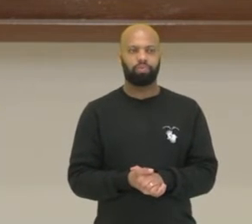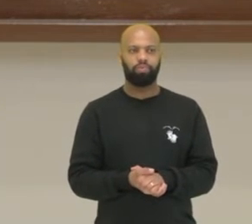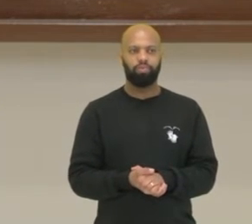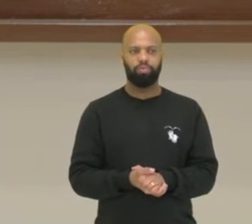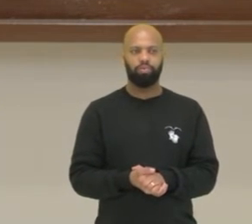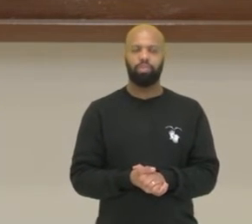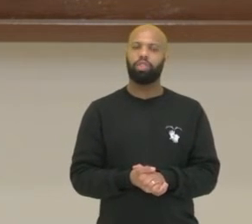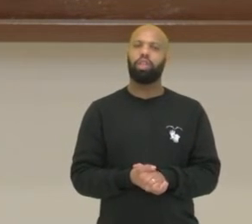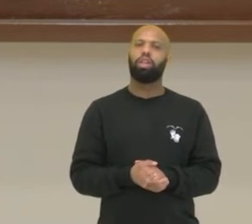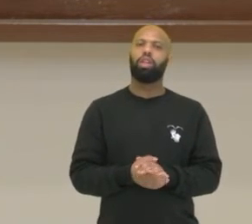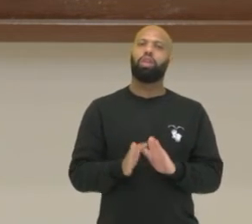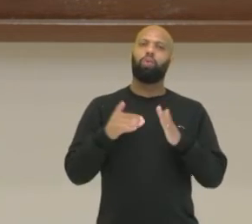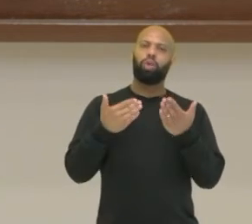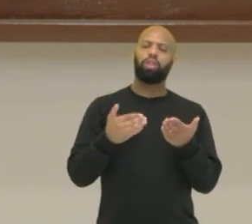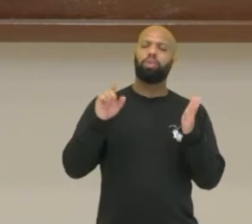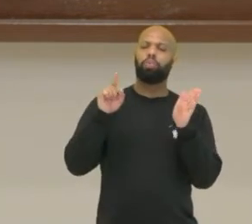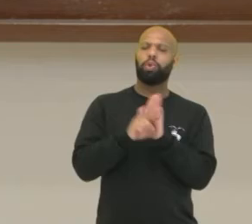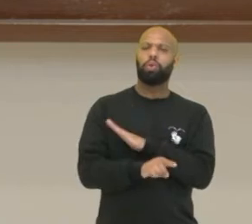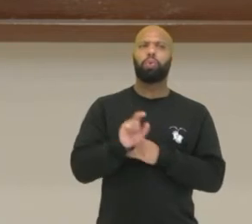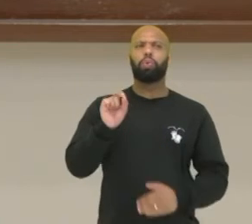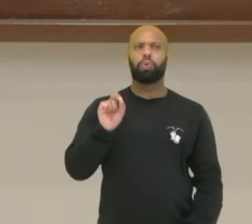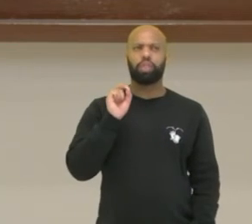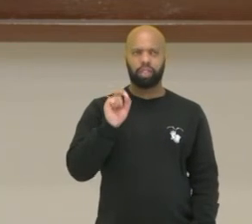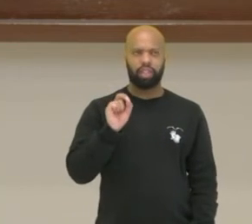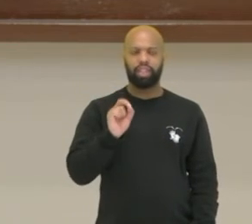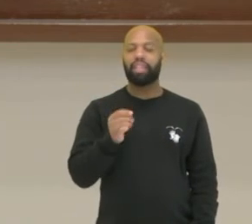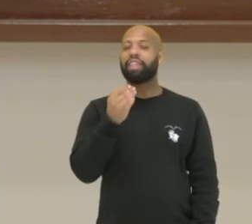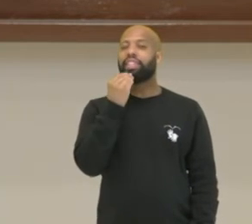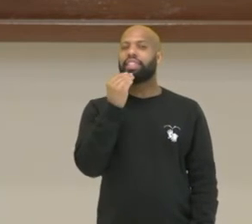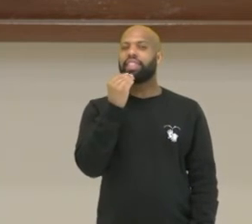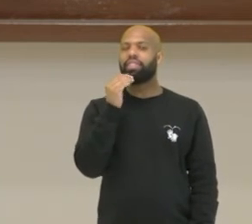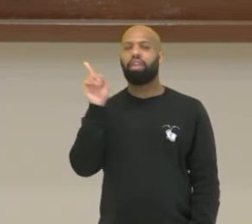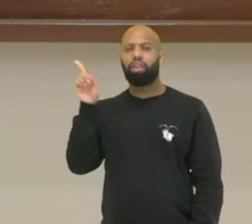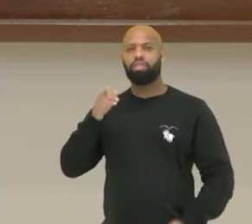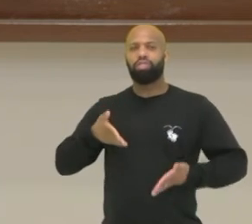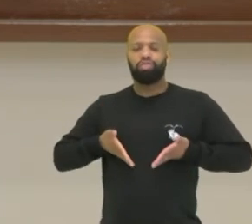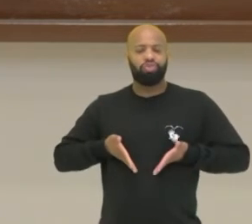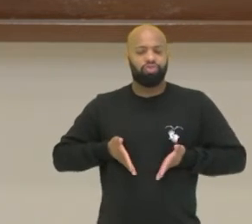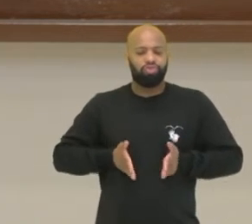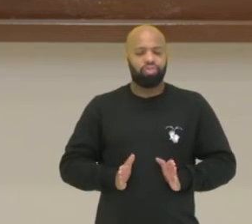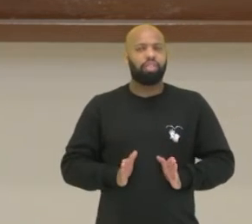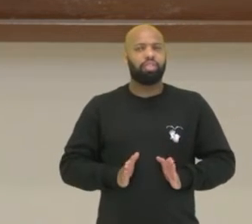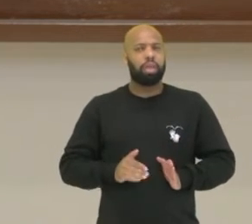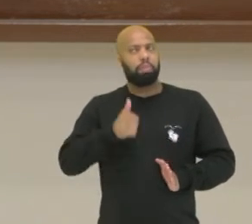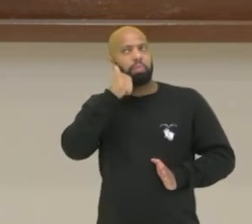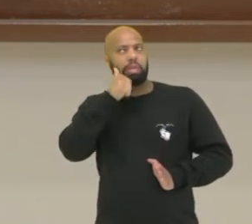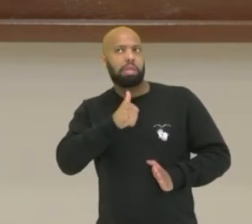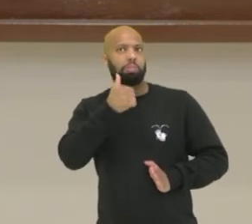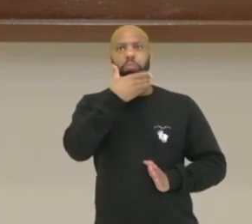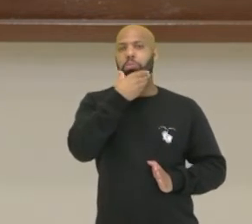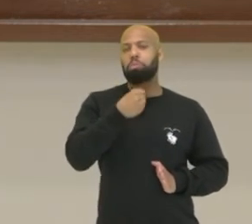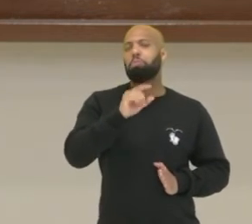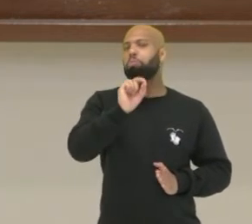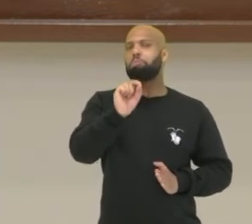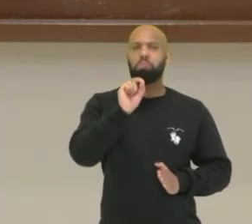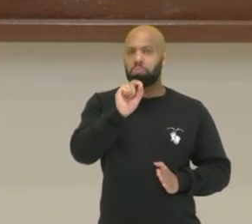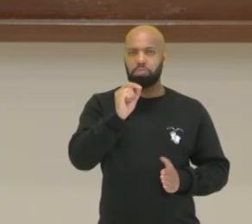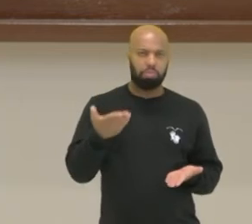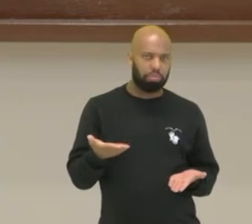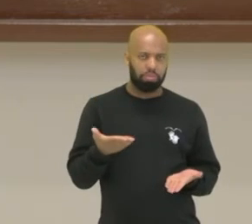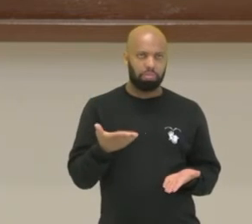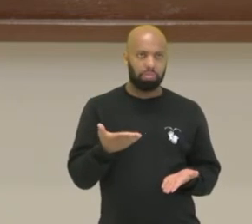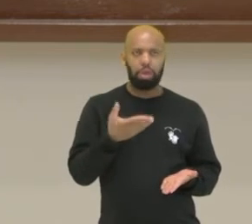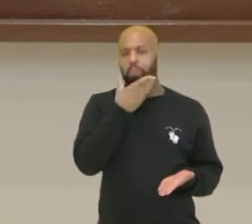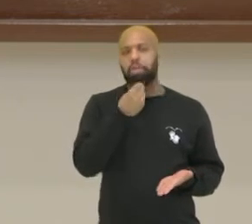Então a pergunta é: qual é a chance? Qual é a chance de ter um filho